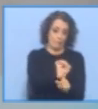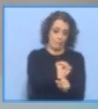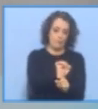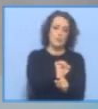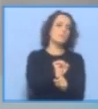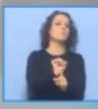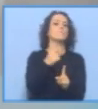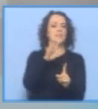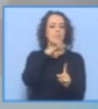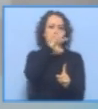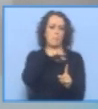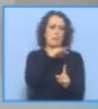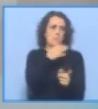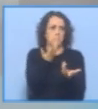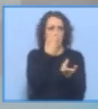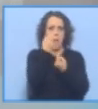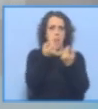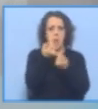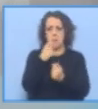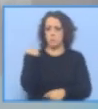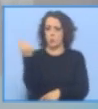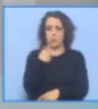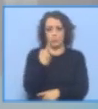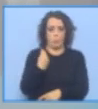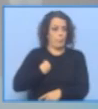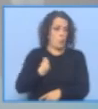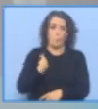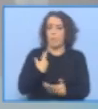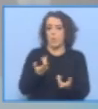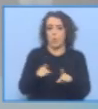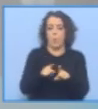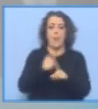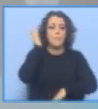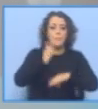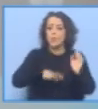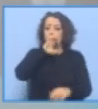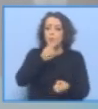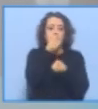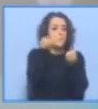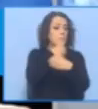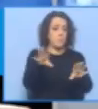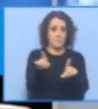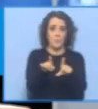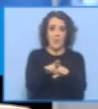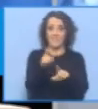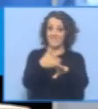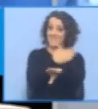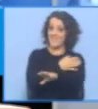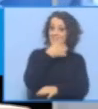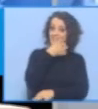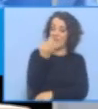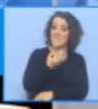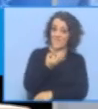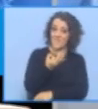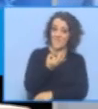características muito parecidas com as nossas. Uma família preocupada porque, de repente, não sabe onde está o filho. Já falávamos disso, não é? A